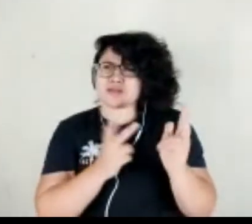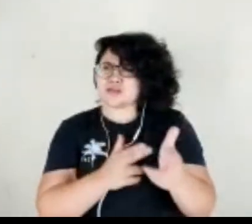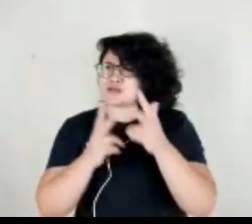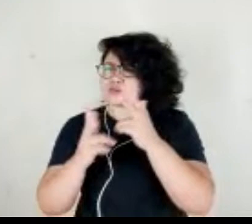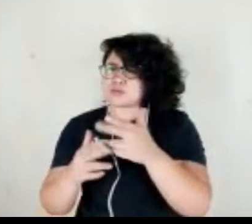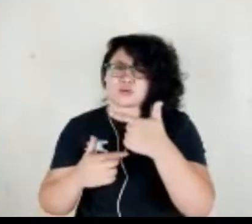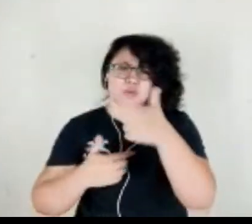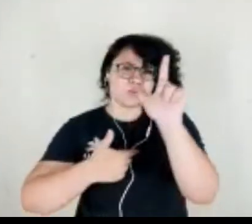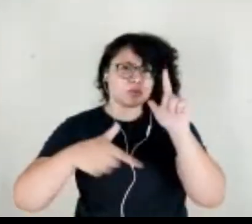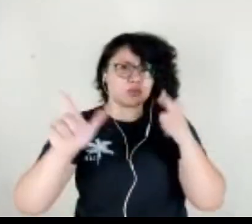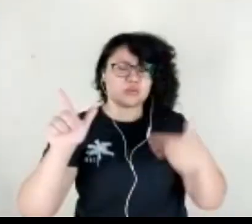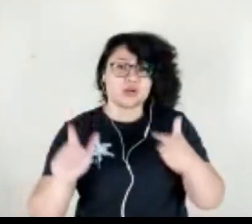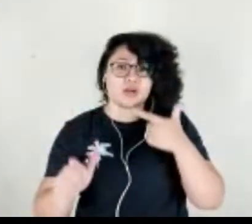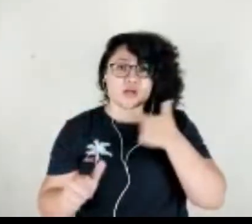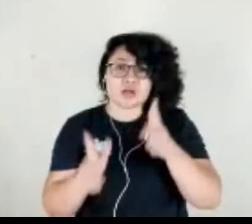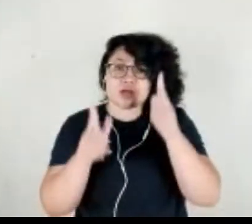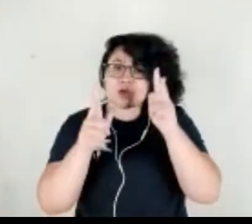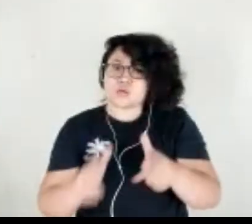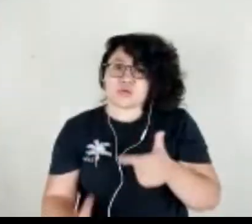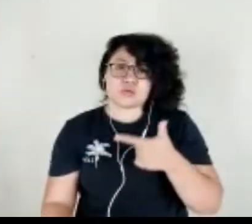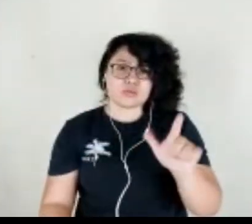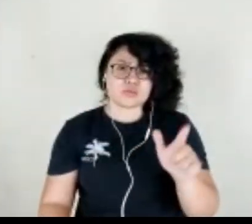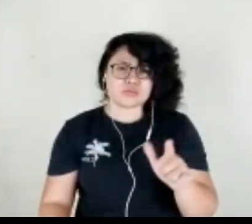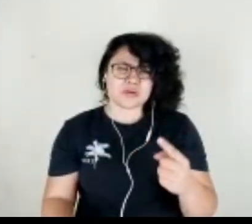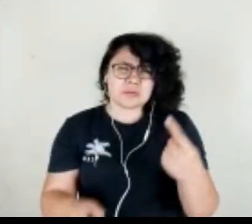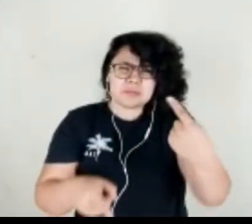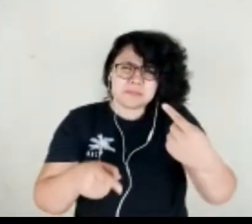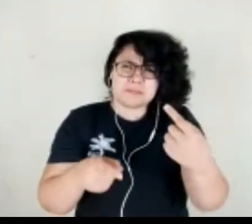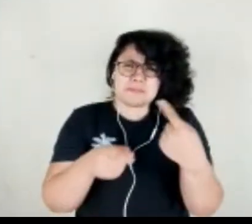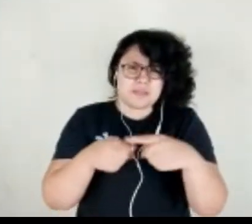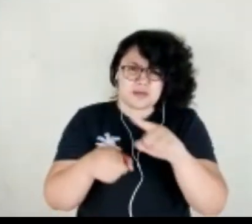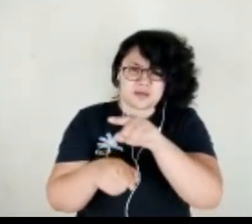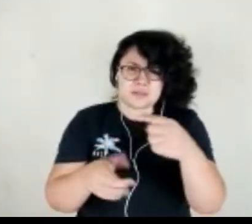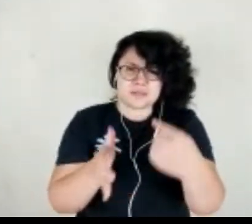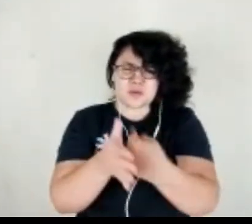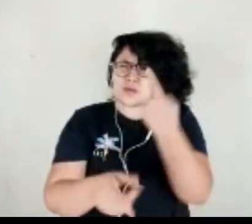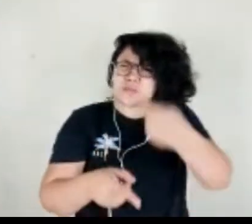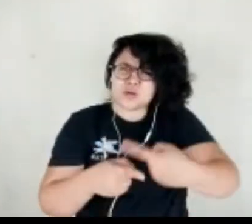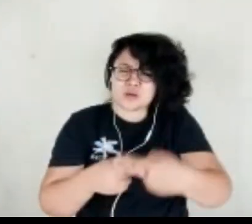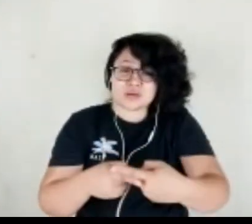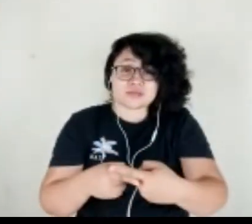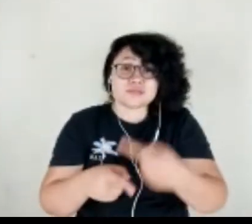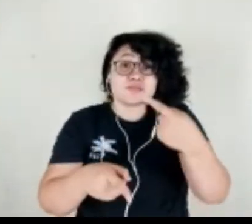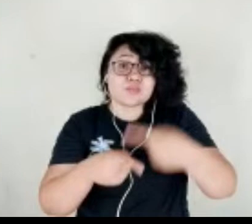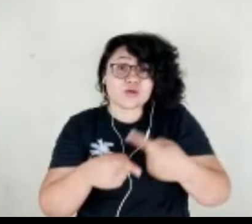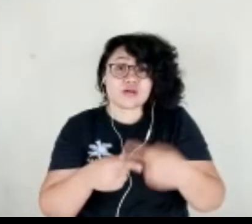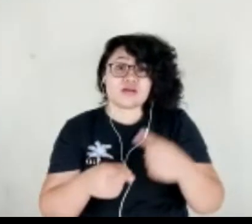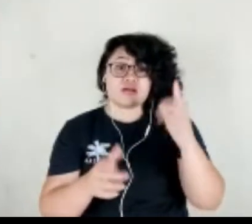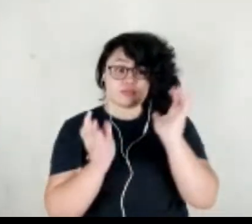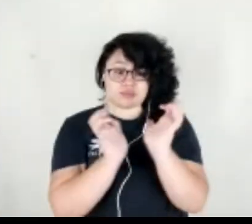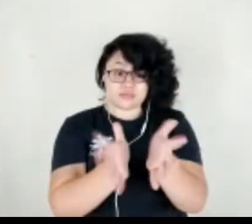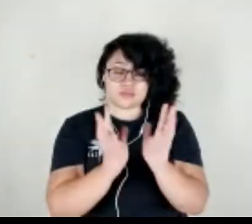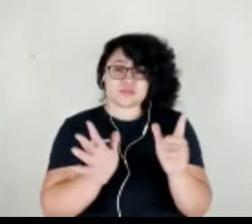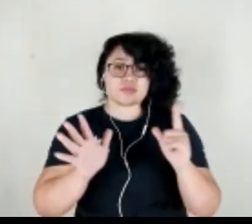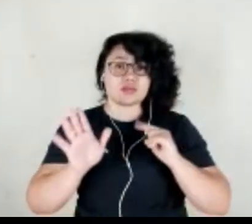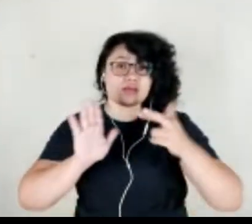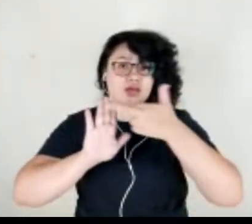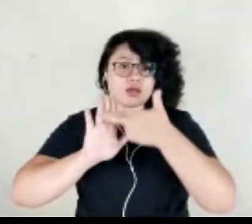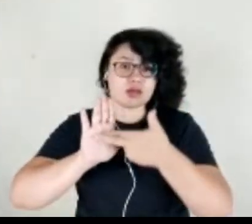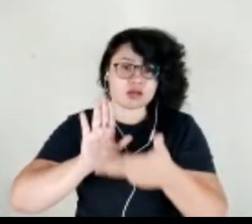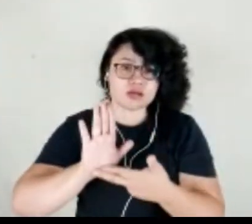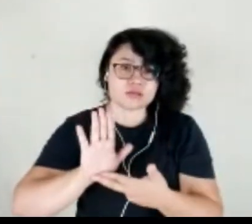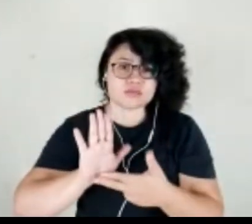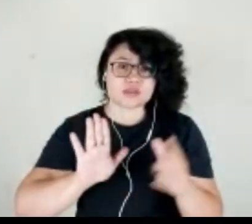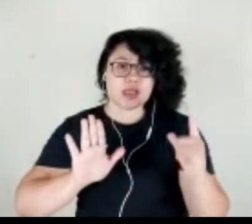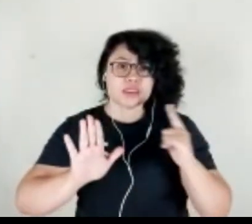qualquer outra língua, como qualquer outro idioma. Por quê, professor? Por quê? Primeiro porque ela tem regras, ela tem uma